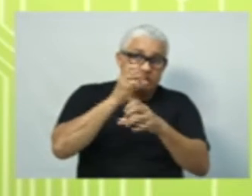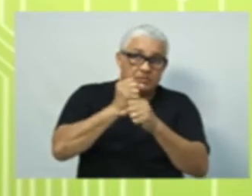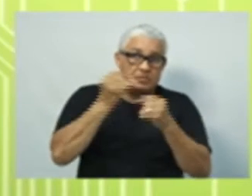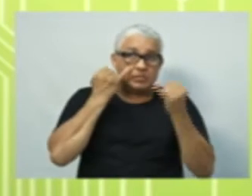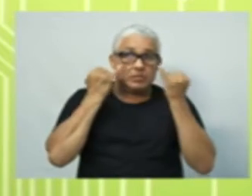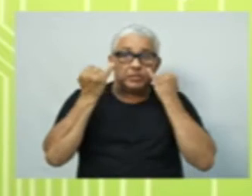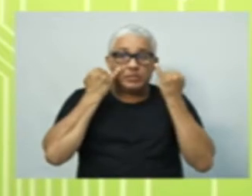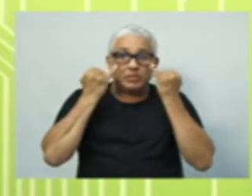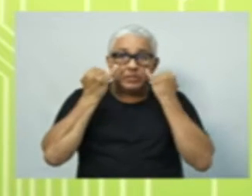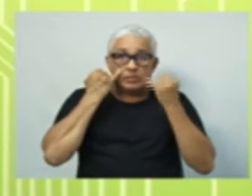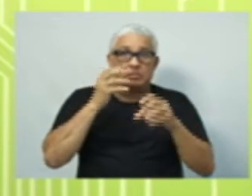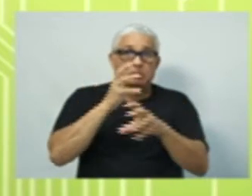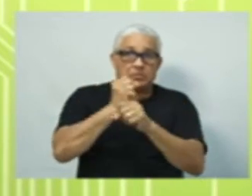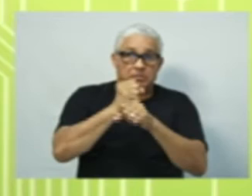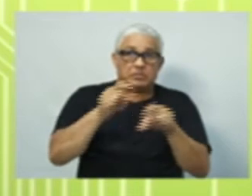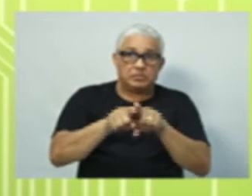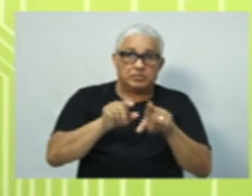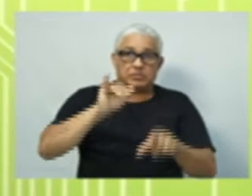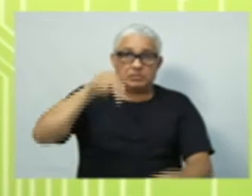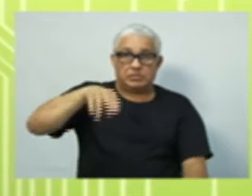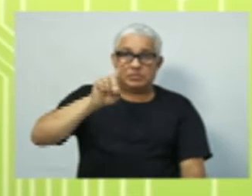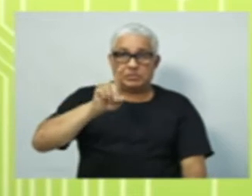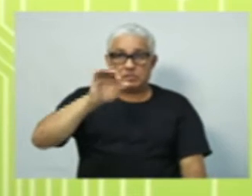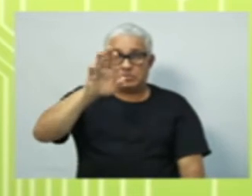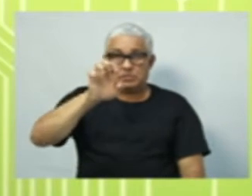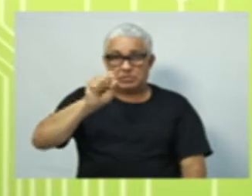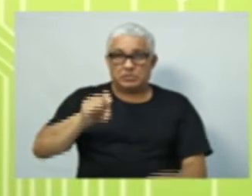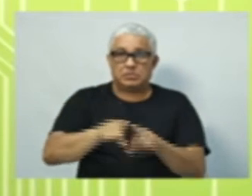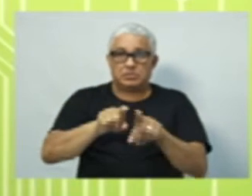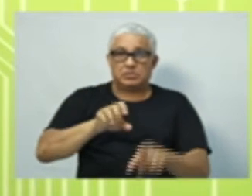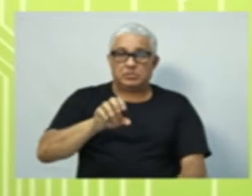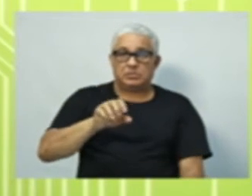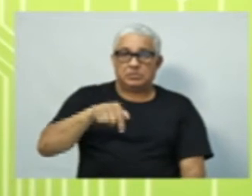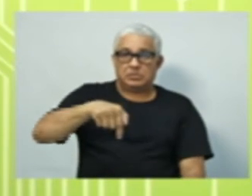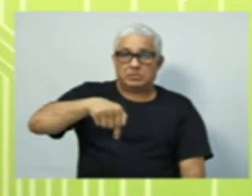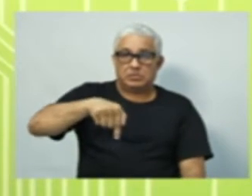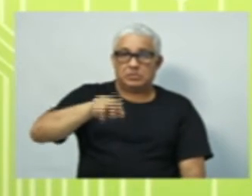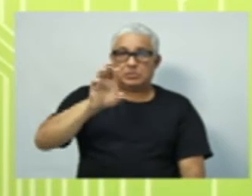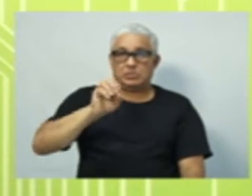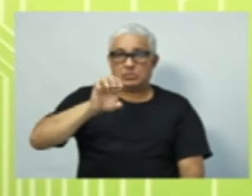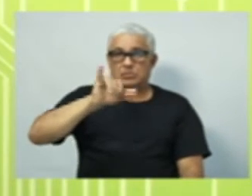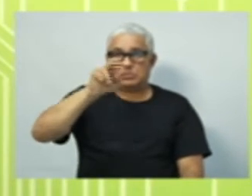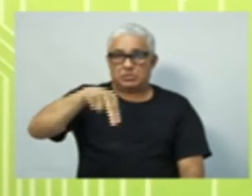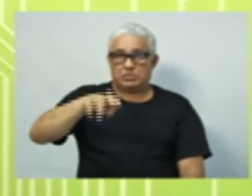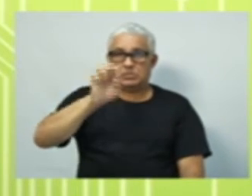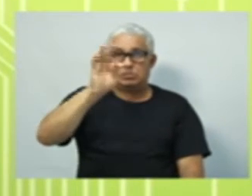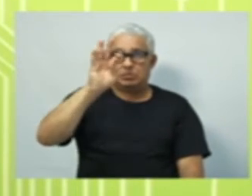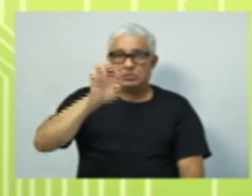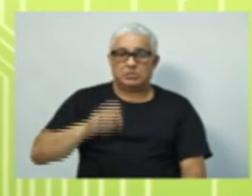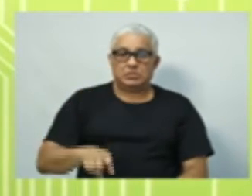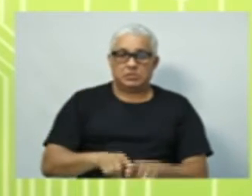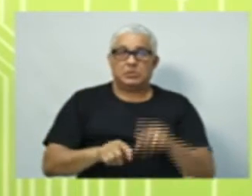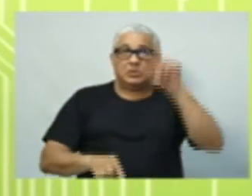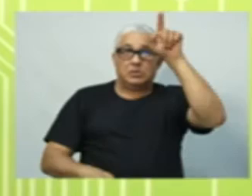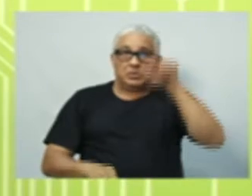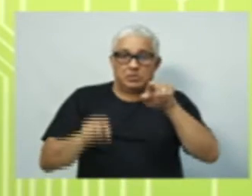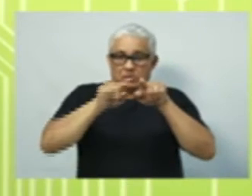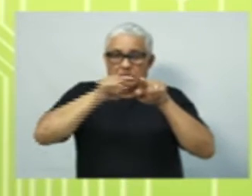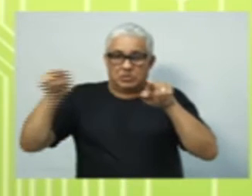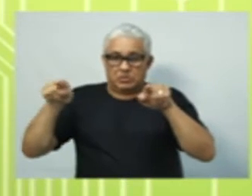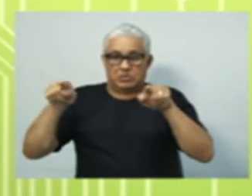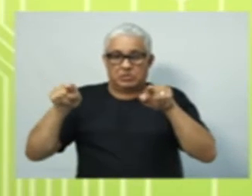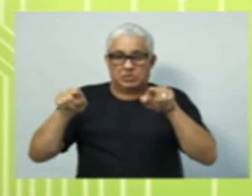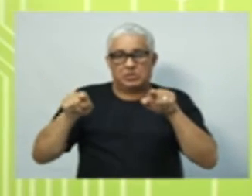quando começa a calcular o índice e consciente ok então muita atenção nos índices inconscientes a na vertical e horizontal da o